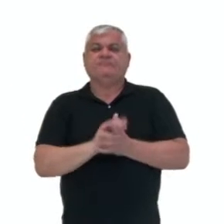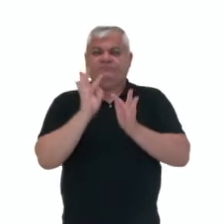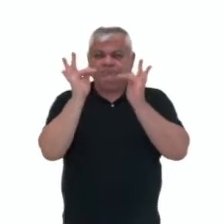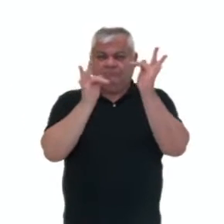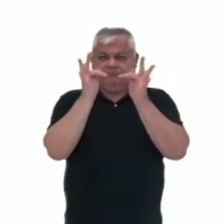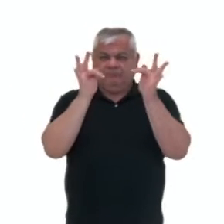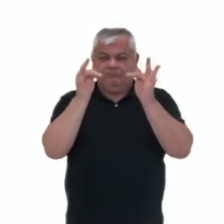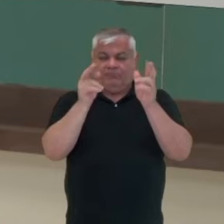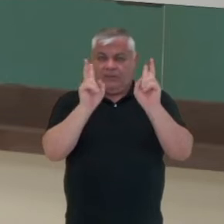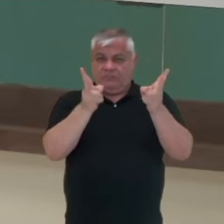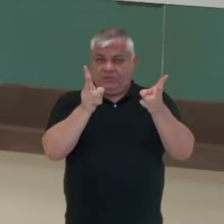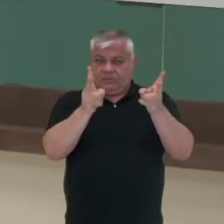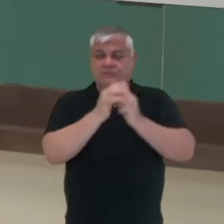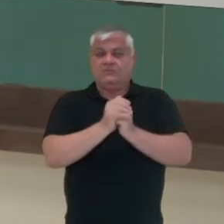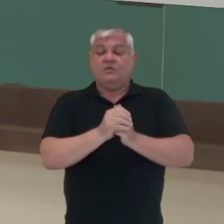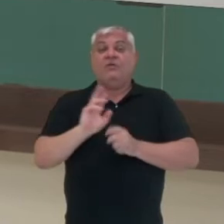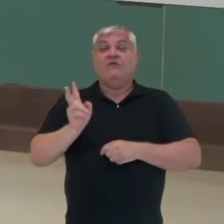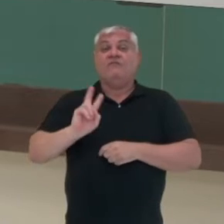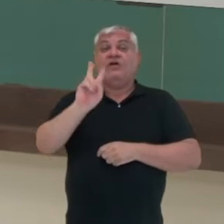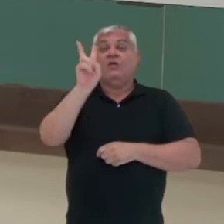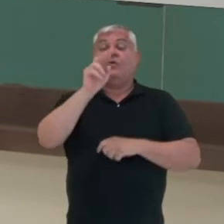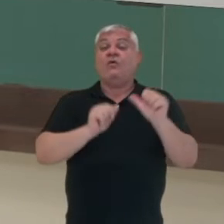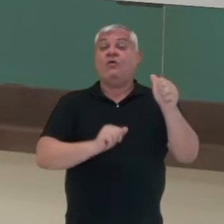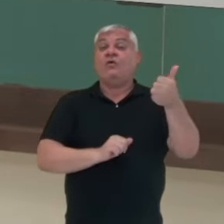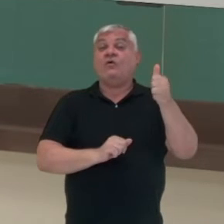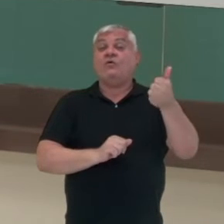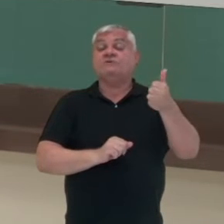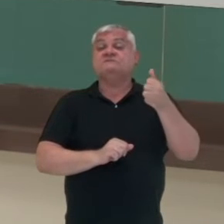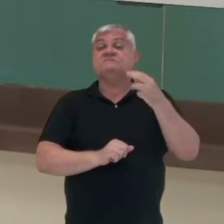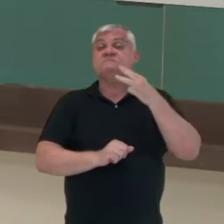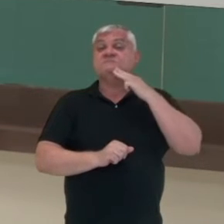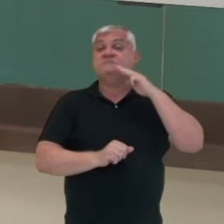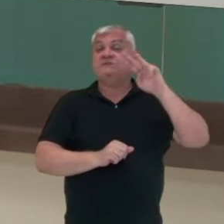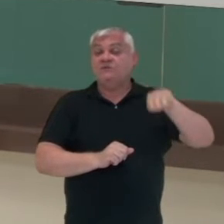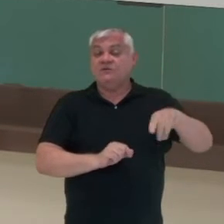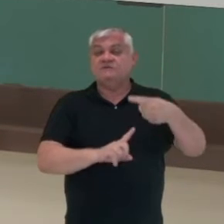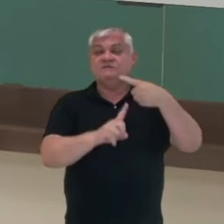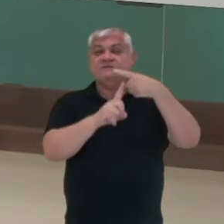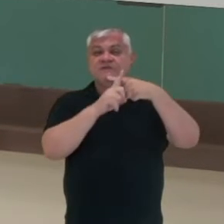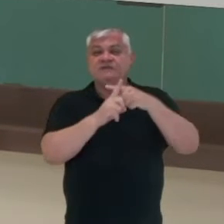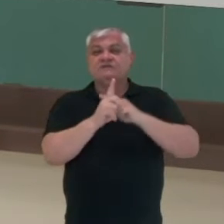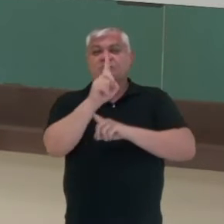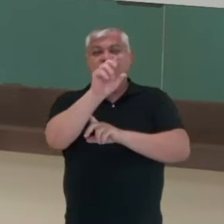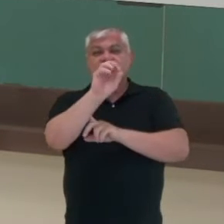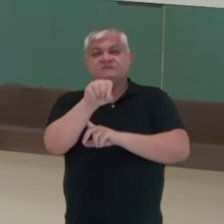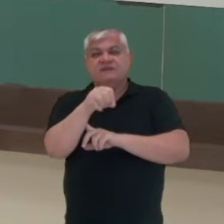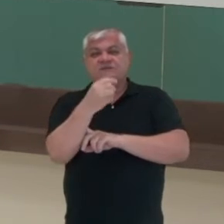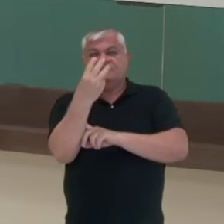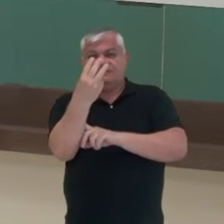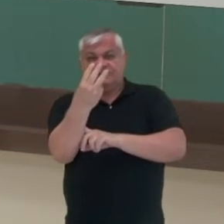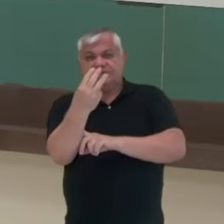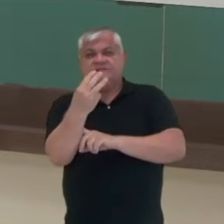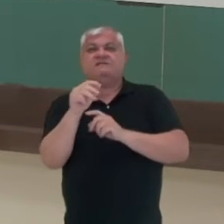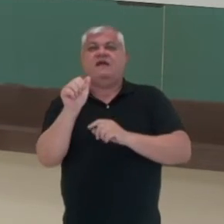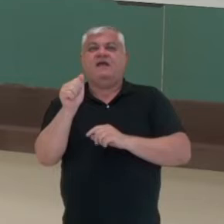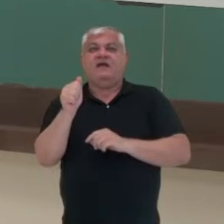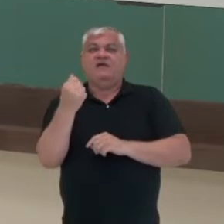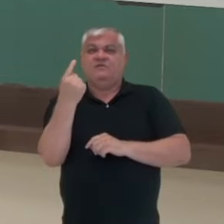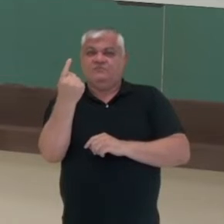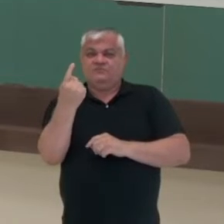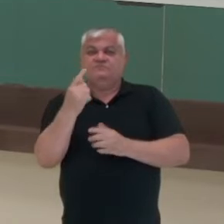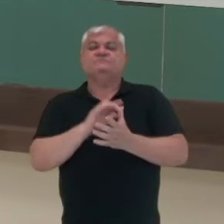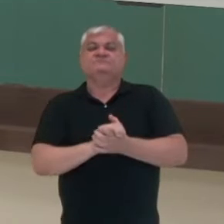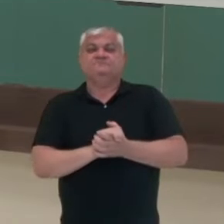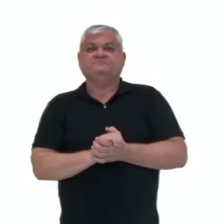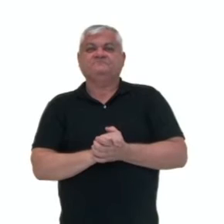momento, eu estou usando o valor que eu calculei, 11 milhões, multiplicado por 1,03 como sendo o meu A1. Então, tá aqui o